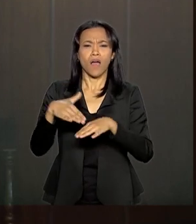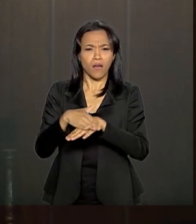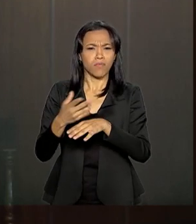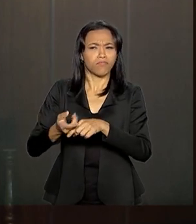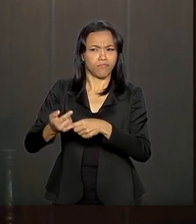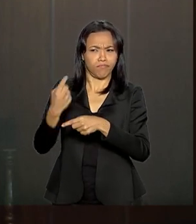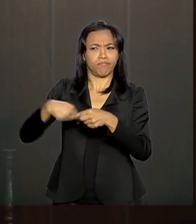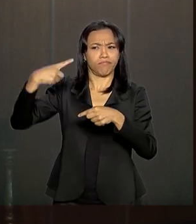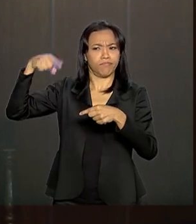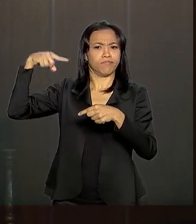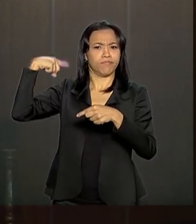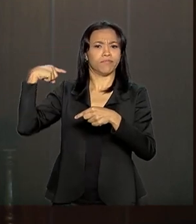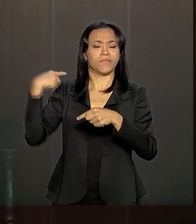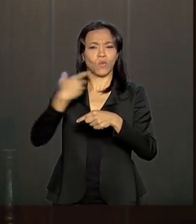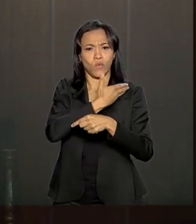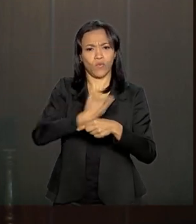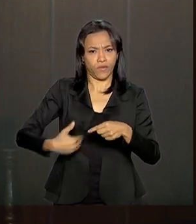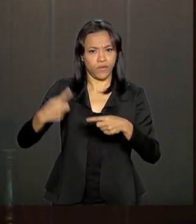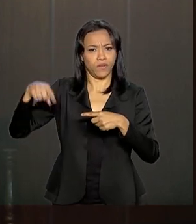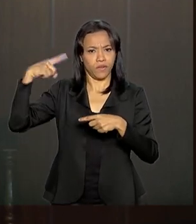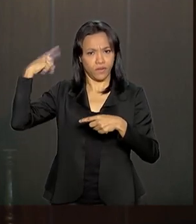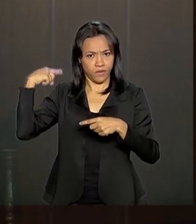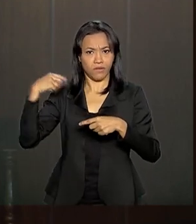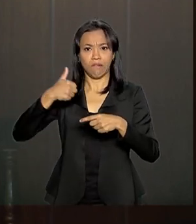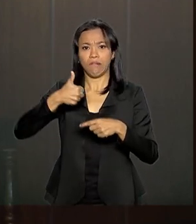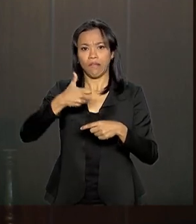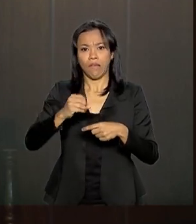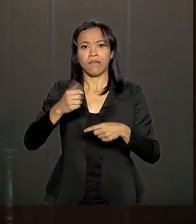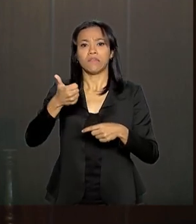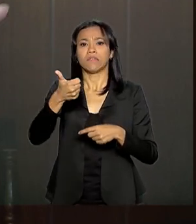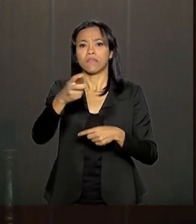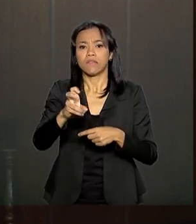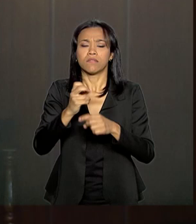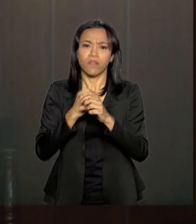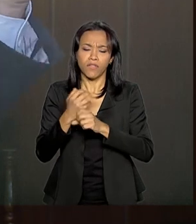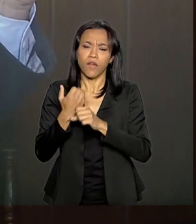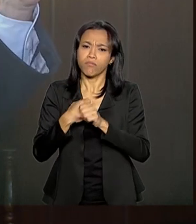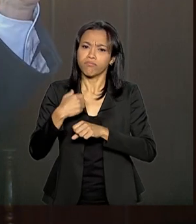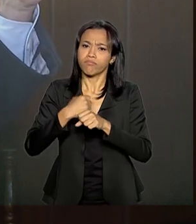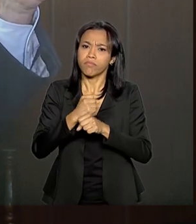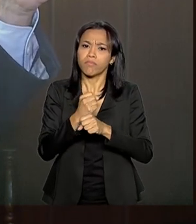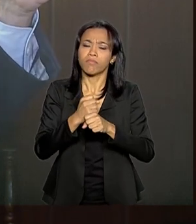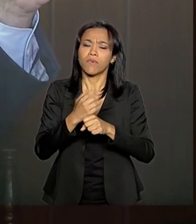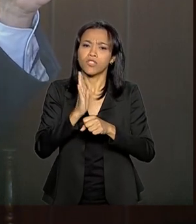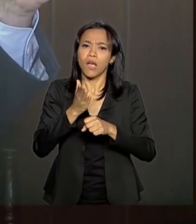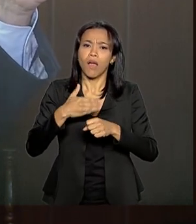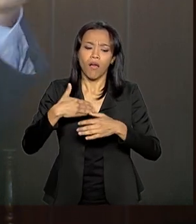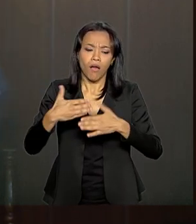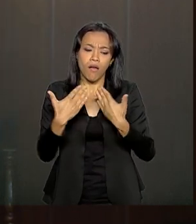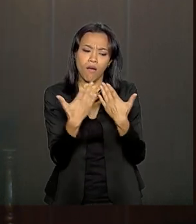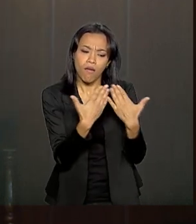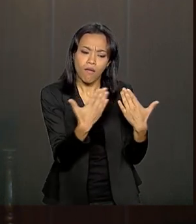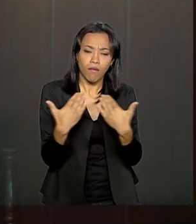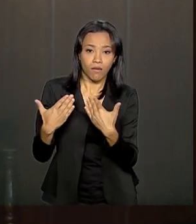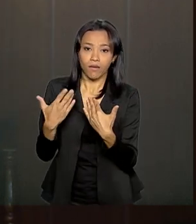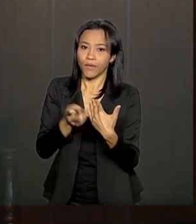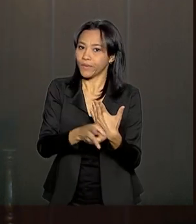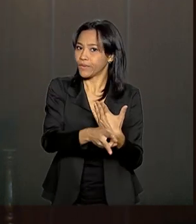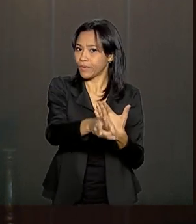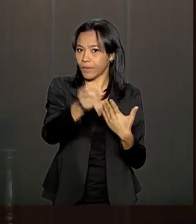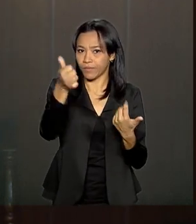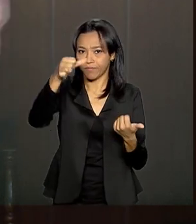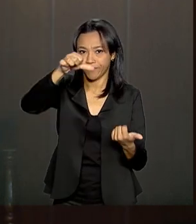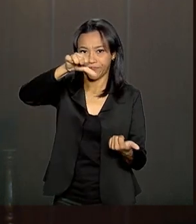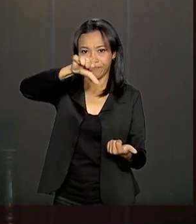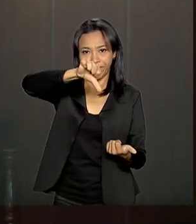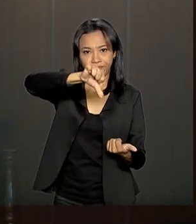tempo. Já alguns governos estão tentando fazer há 10, 15, 20 anos. E o buraco fiscal está lá. E a situação se agravando.